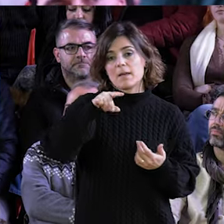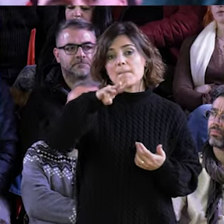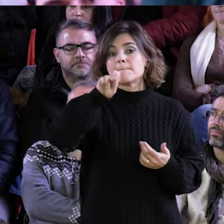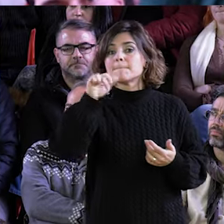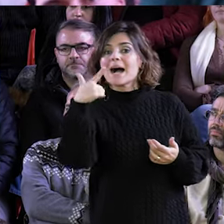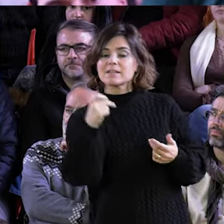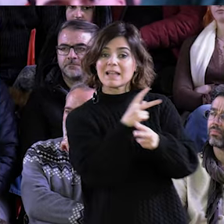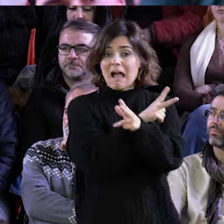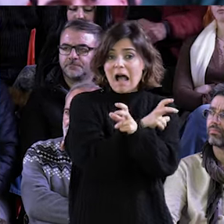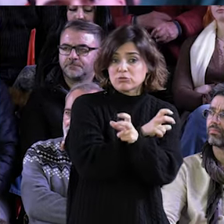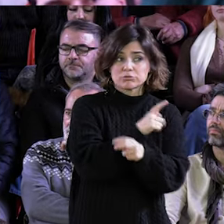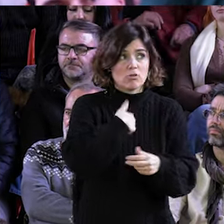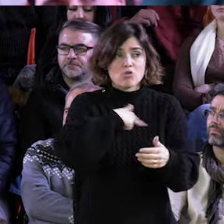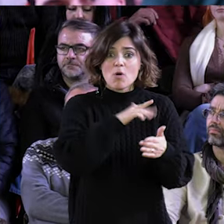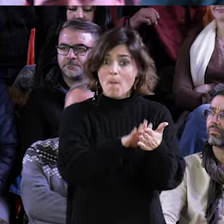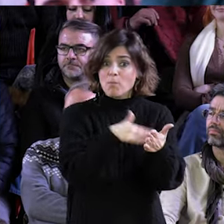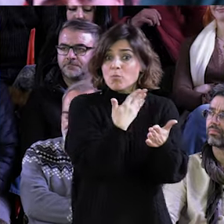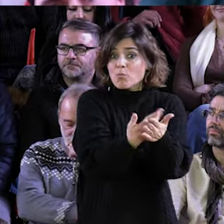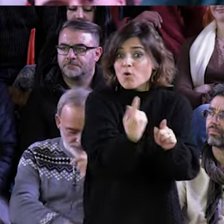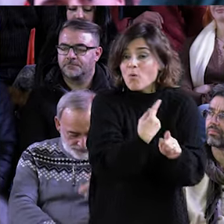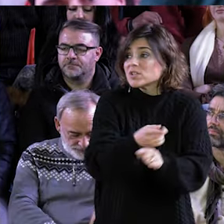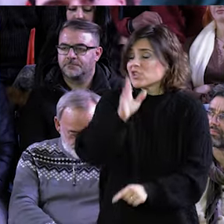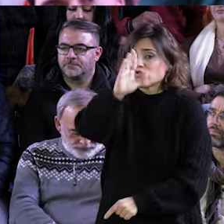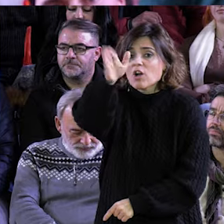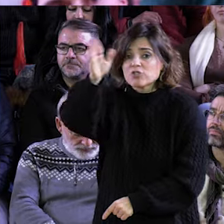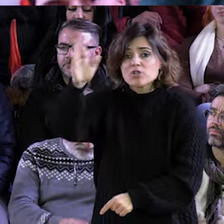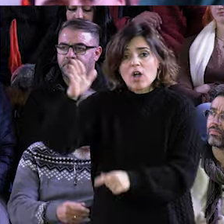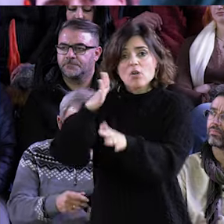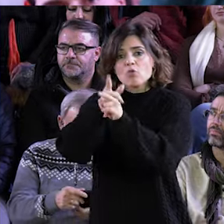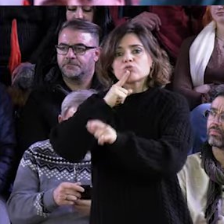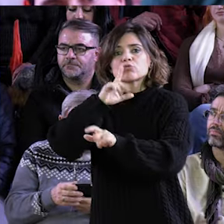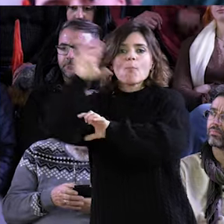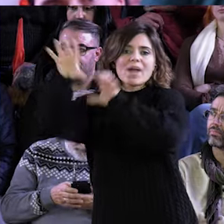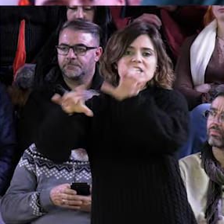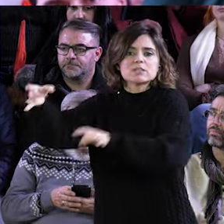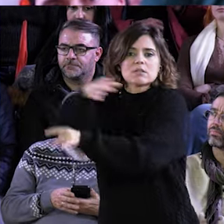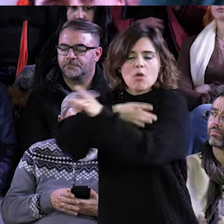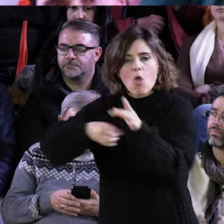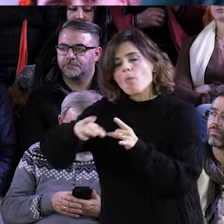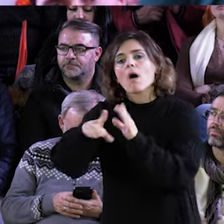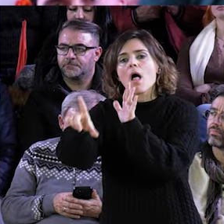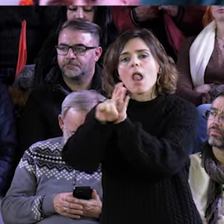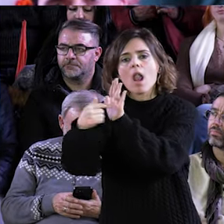Bloco está a propor uma coisa que já foi experimentada e está em vigor. Aliás, isto é feito ao abrigo de uma diretiva europeia, a Diretiva